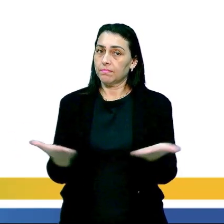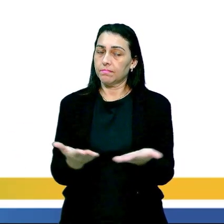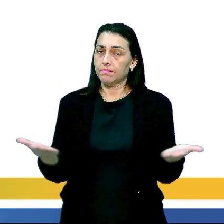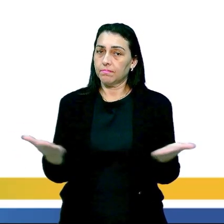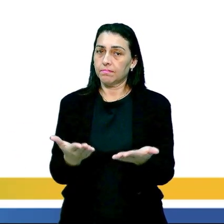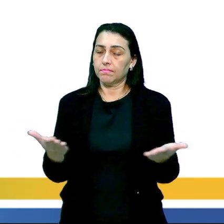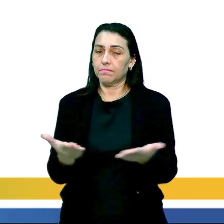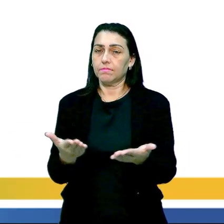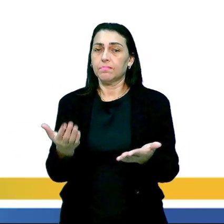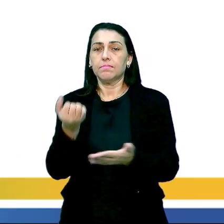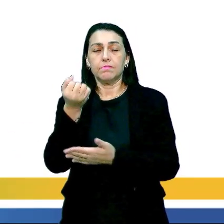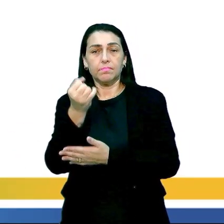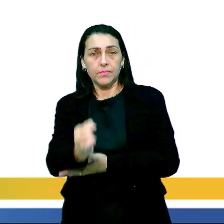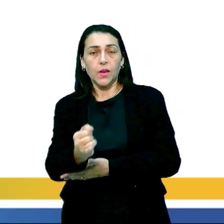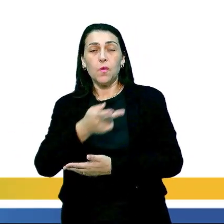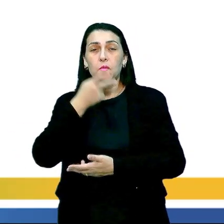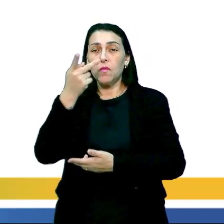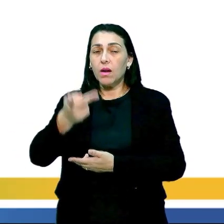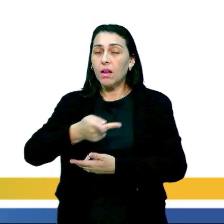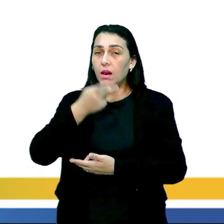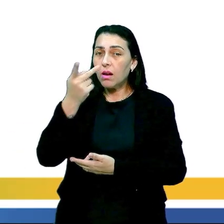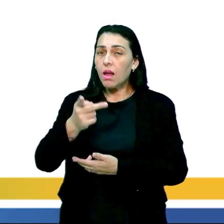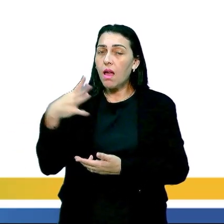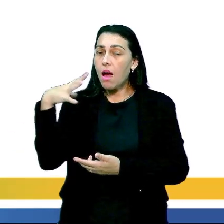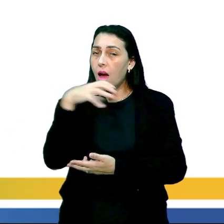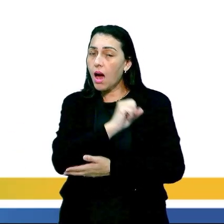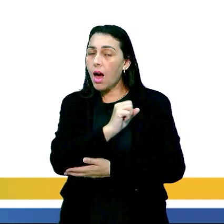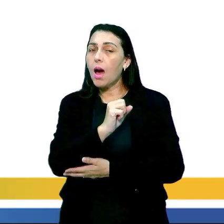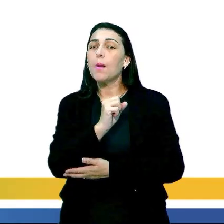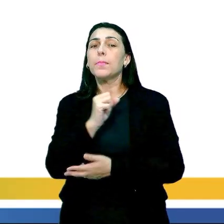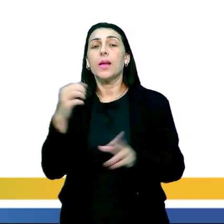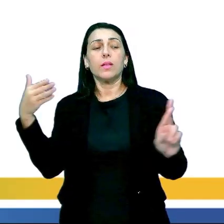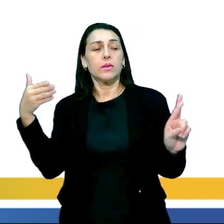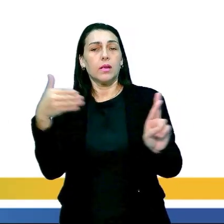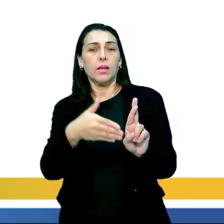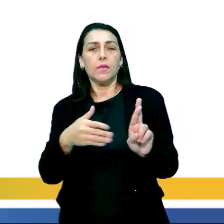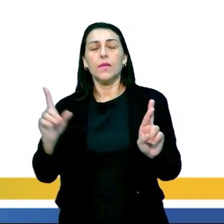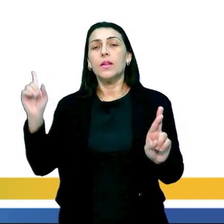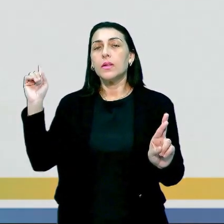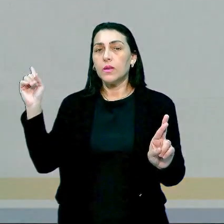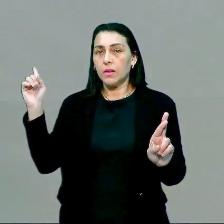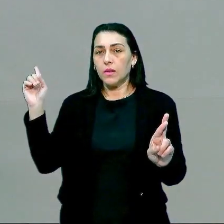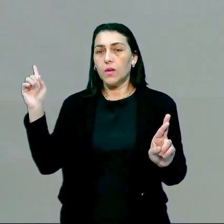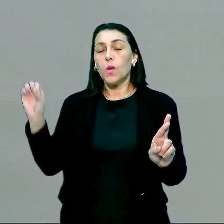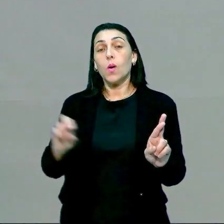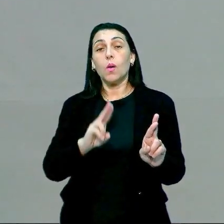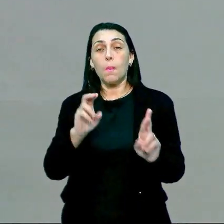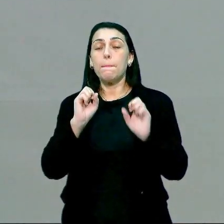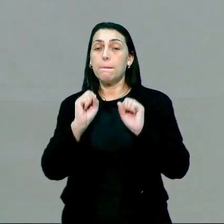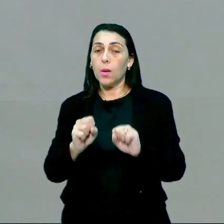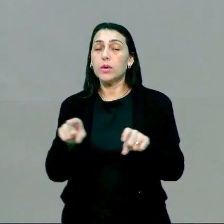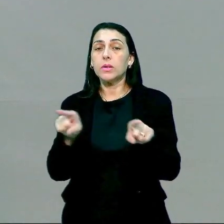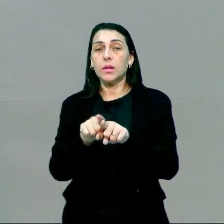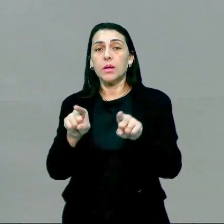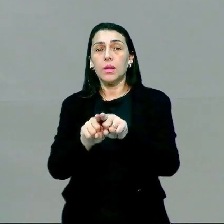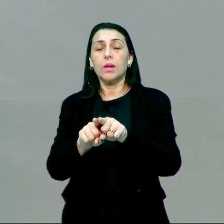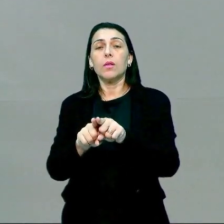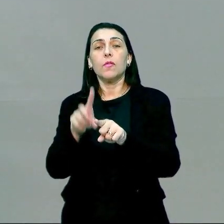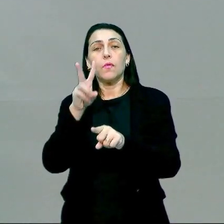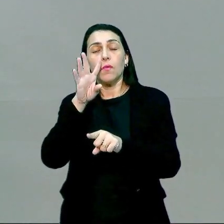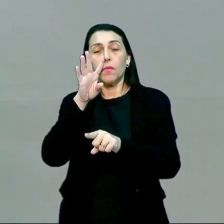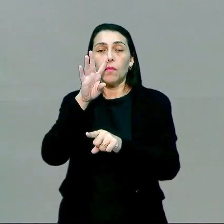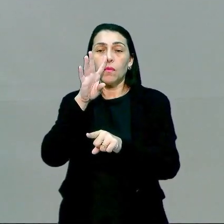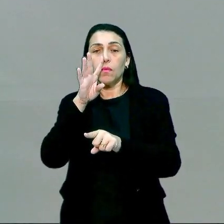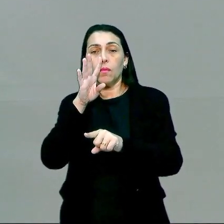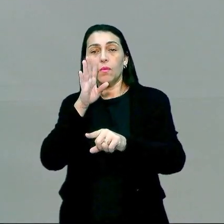hoje. Se eu falei de forma muito rápida, essa é a nossa referência, ou vocês podem também estar